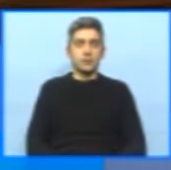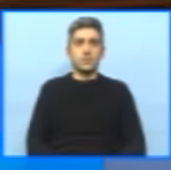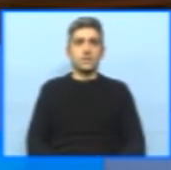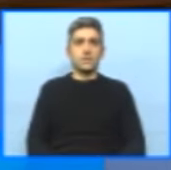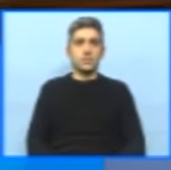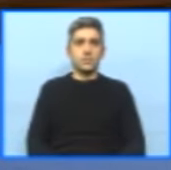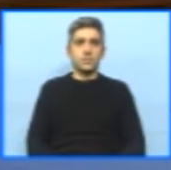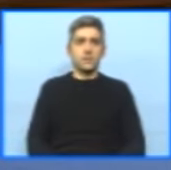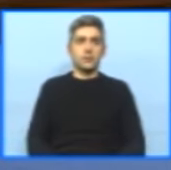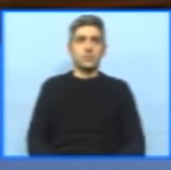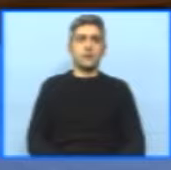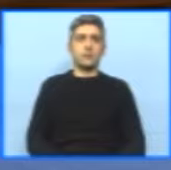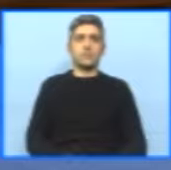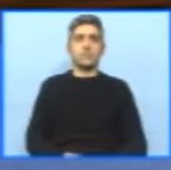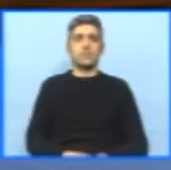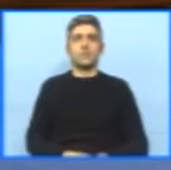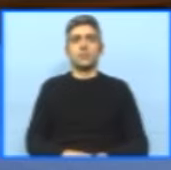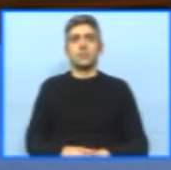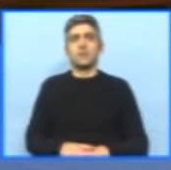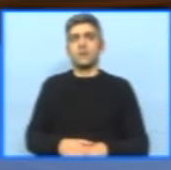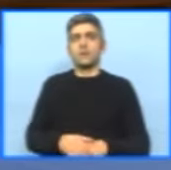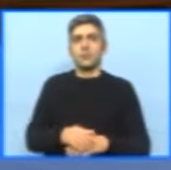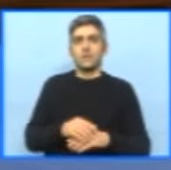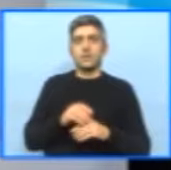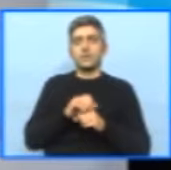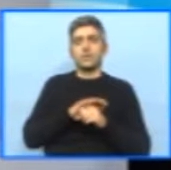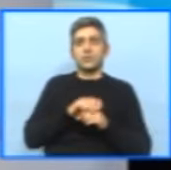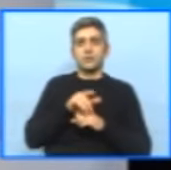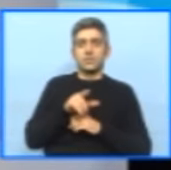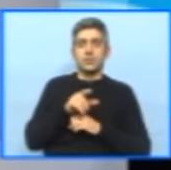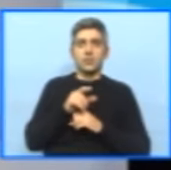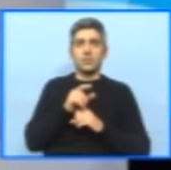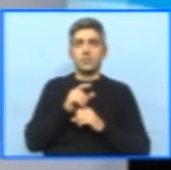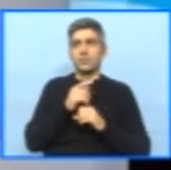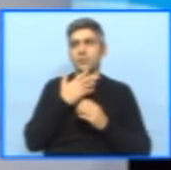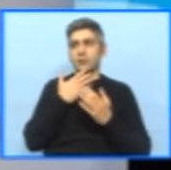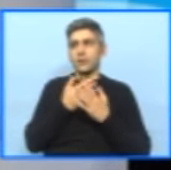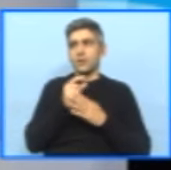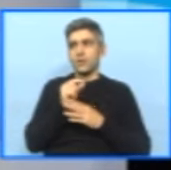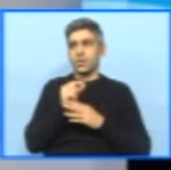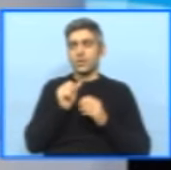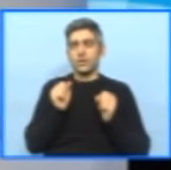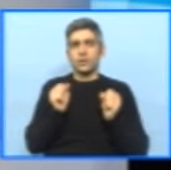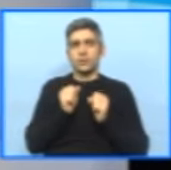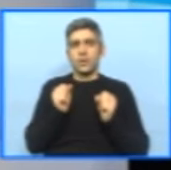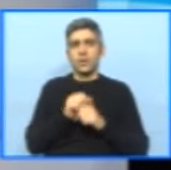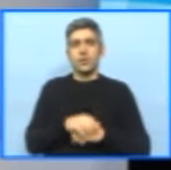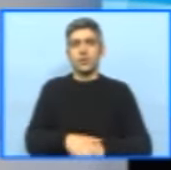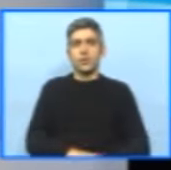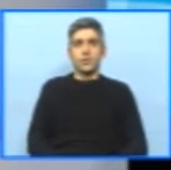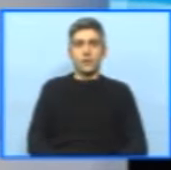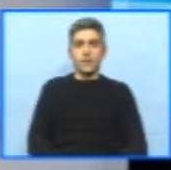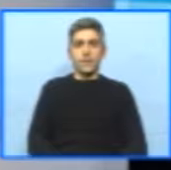não é normal. A situação já de si causa um pouco de choque. Então,